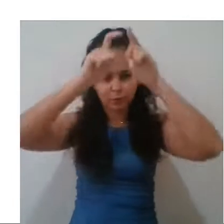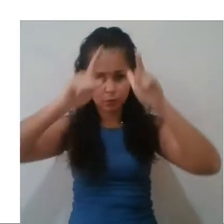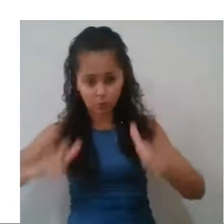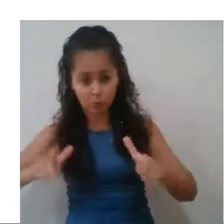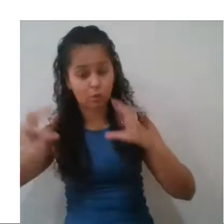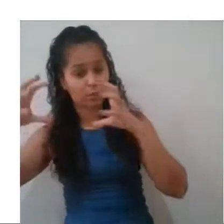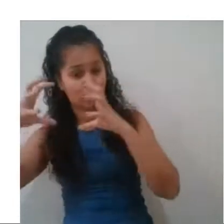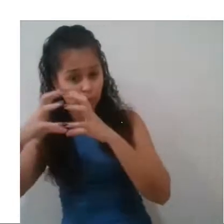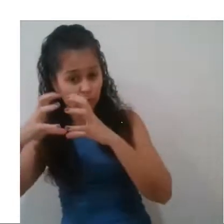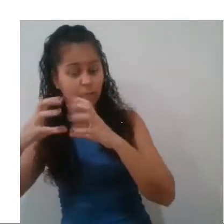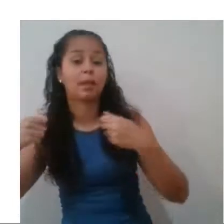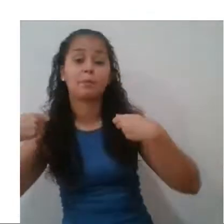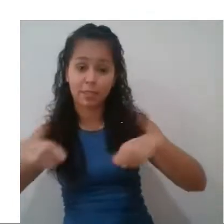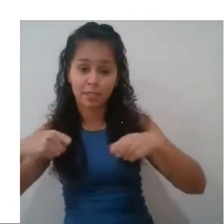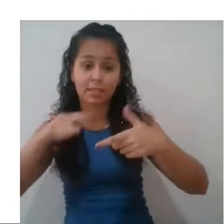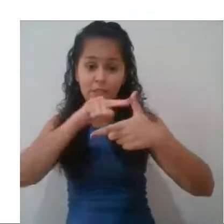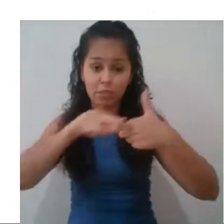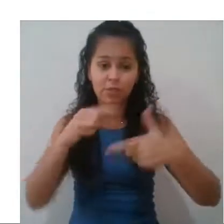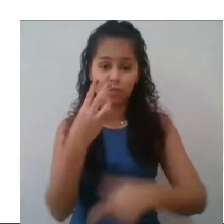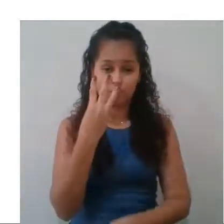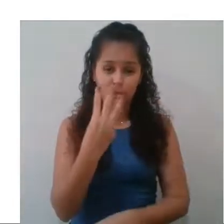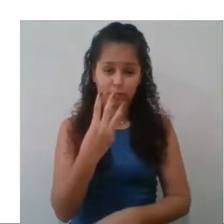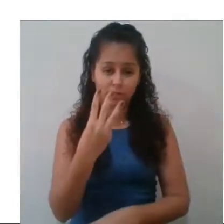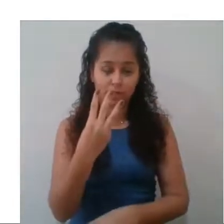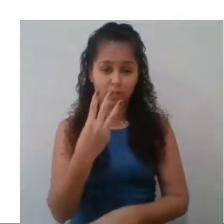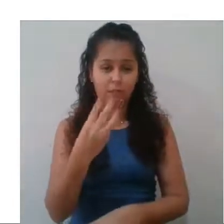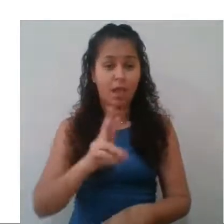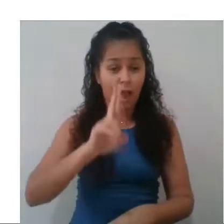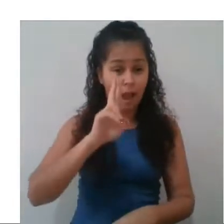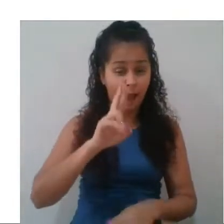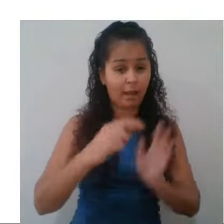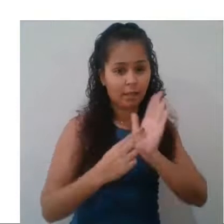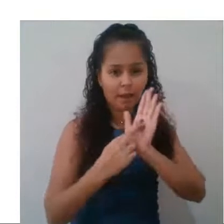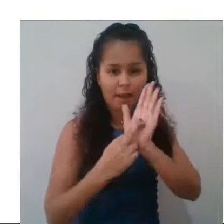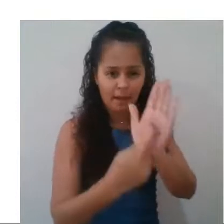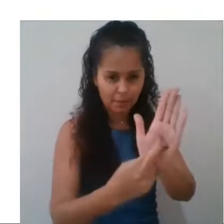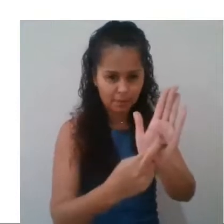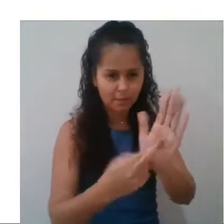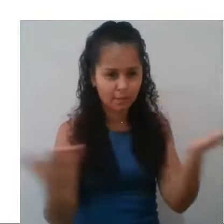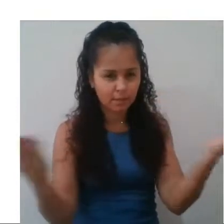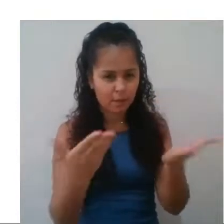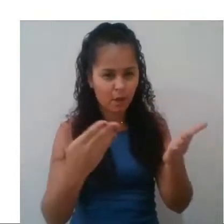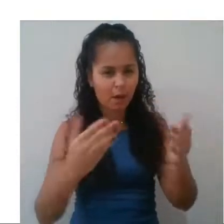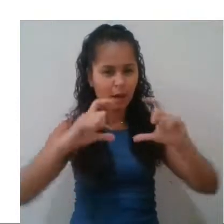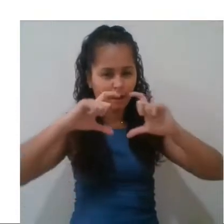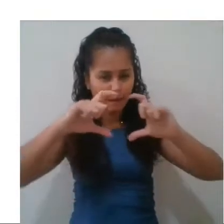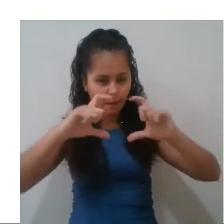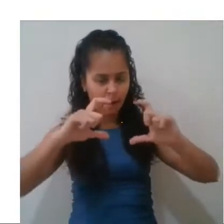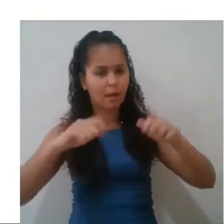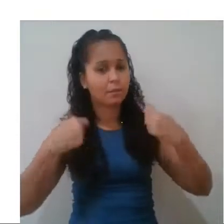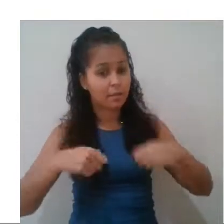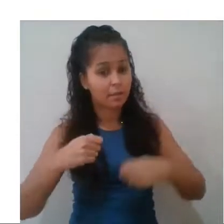de uma esfera, nós devemos dividir por 3. E esse R, que está sendo representado nessas fórmulas, nós devemos